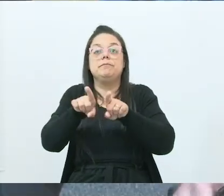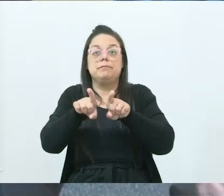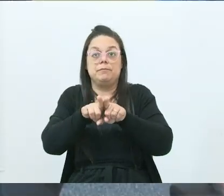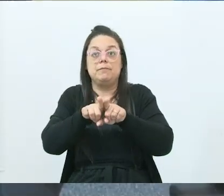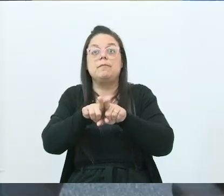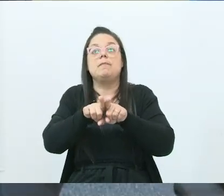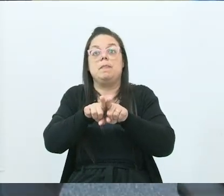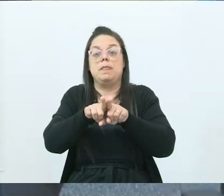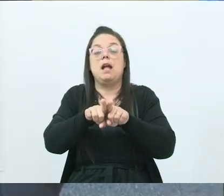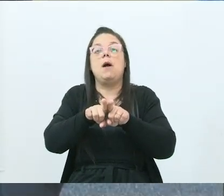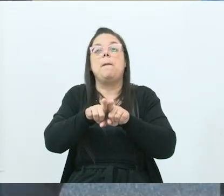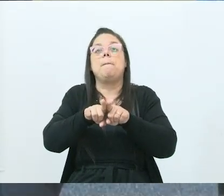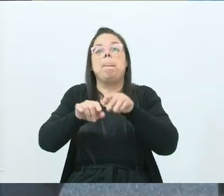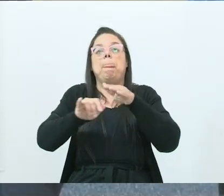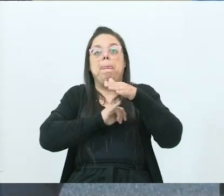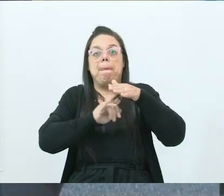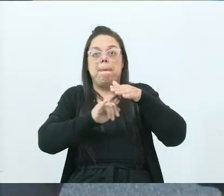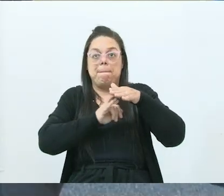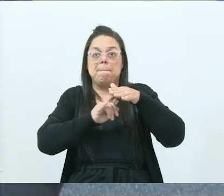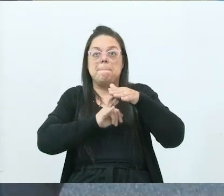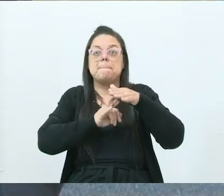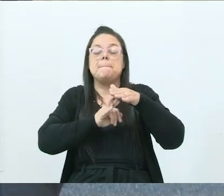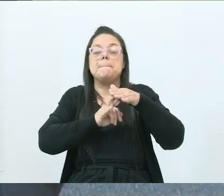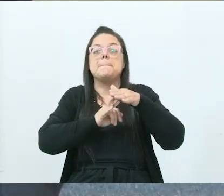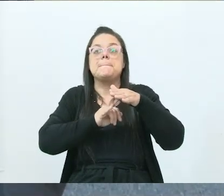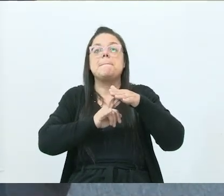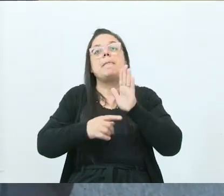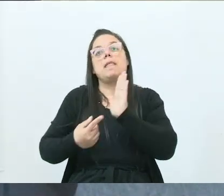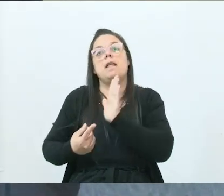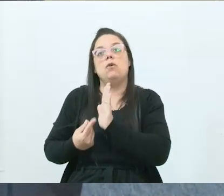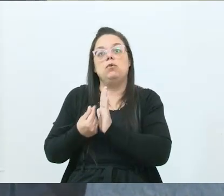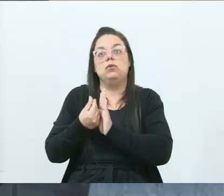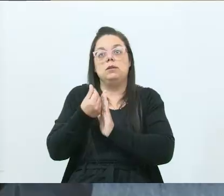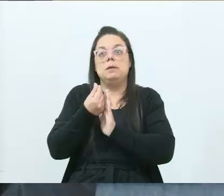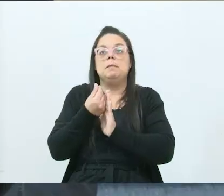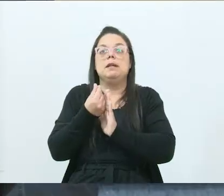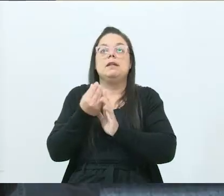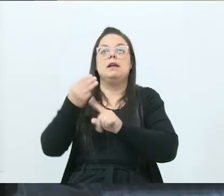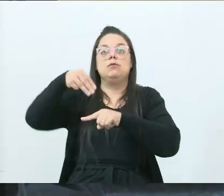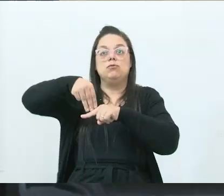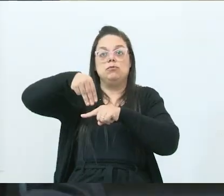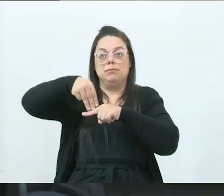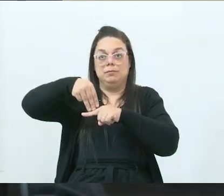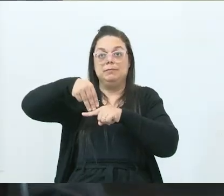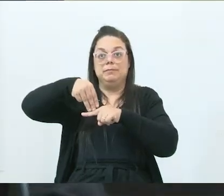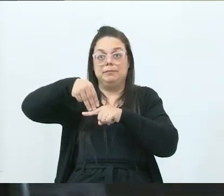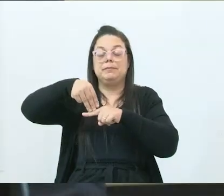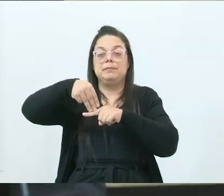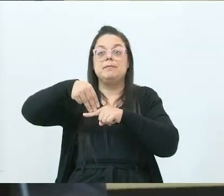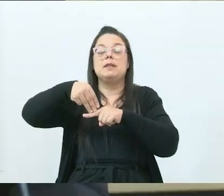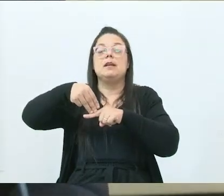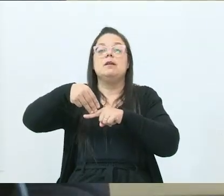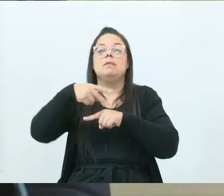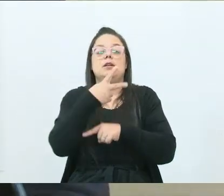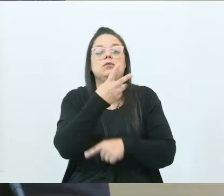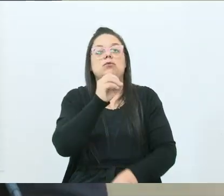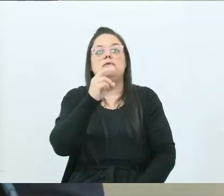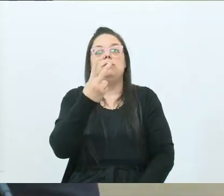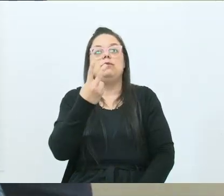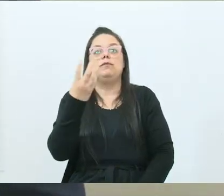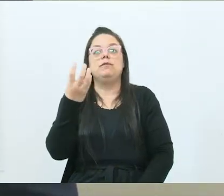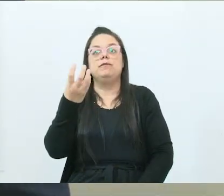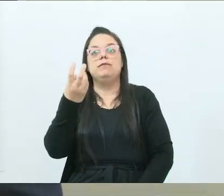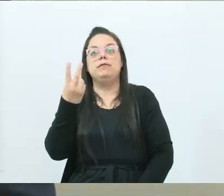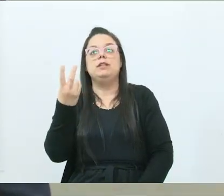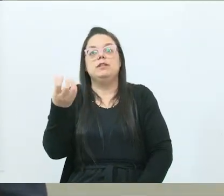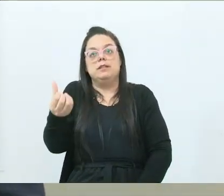sobre a instituição de diretrizes orçamentárias do município para o exercício de 2026